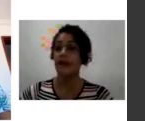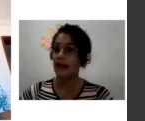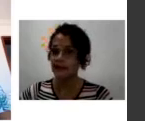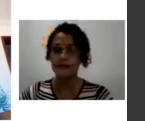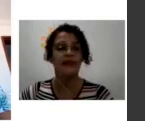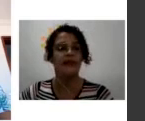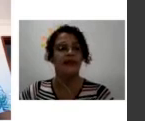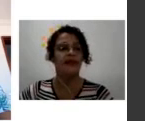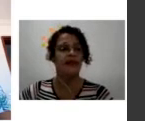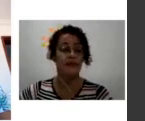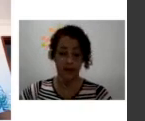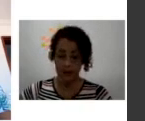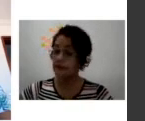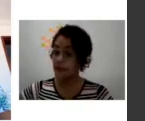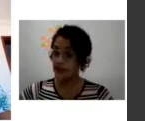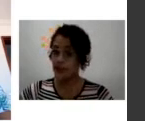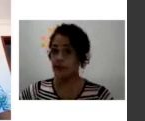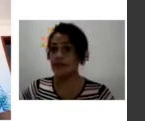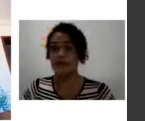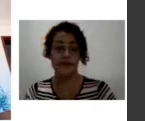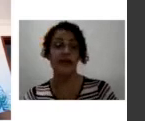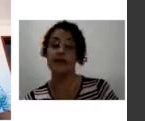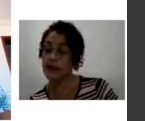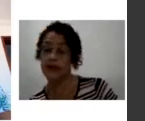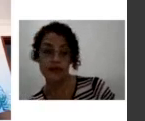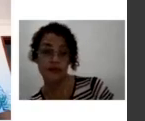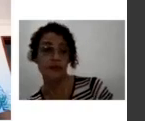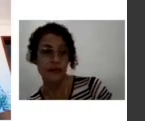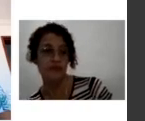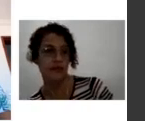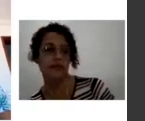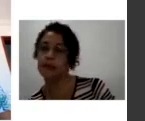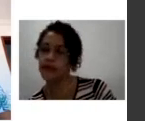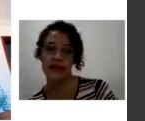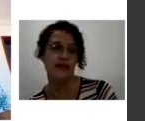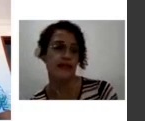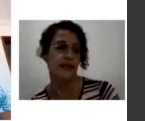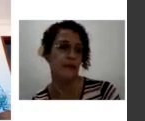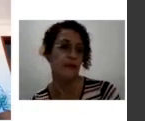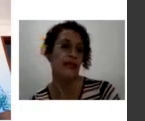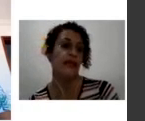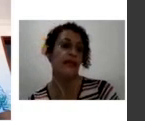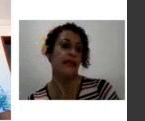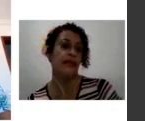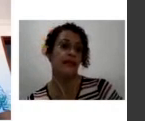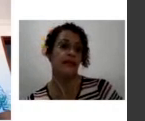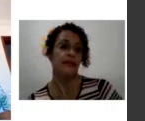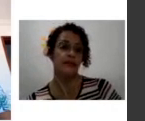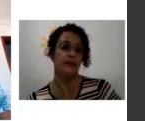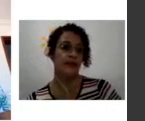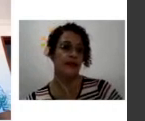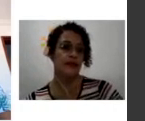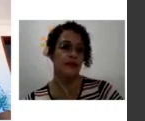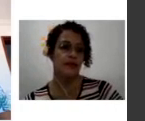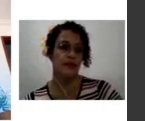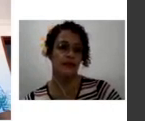meu relato para fazer jus a essa fala de que eu acredito mesmo que o PIBID é necessário. E um